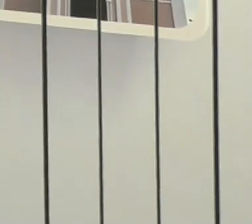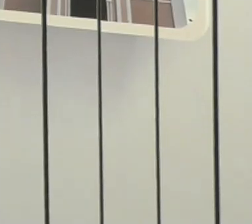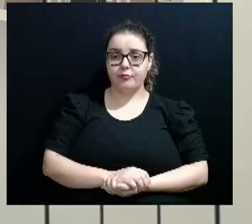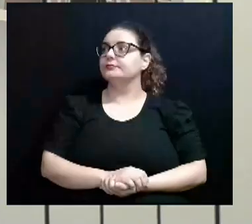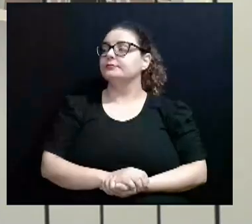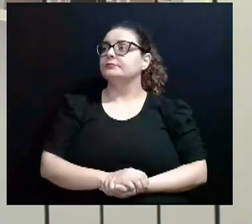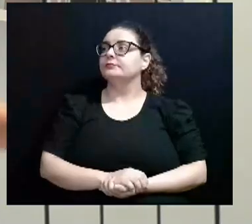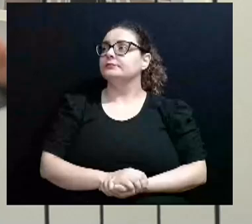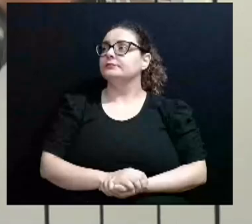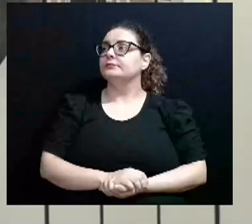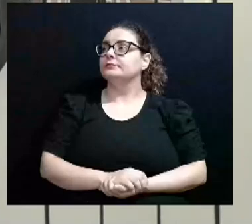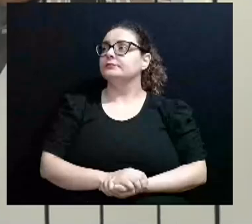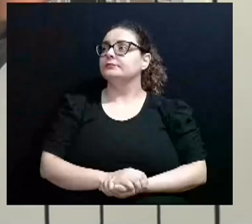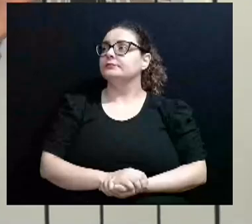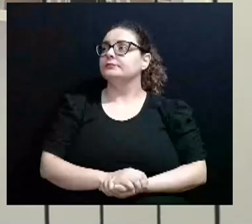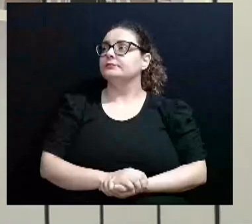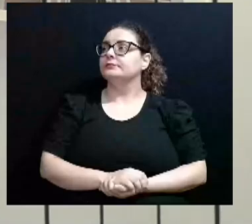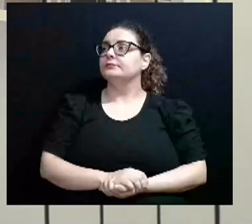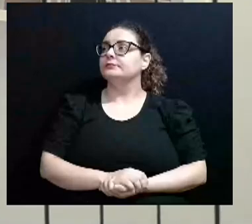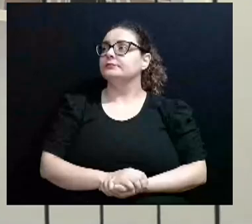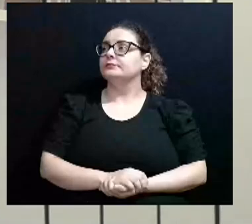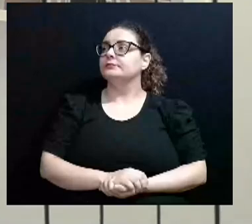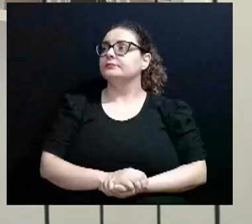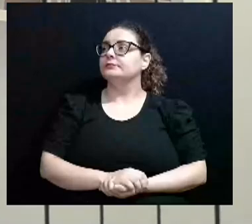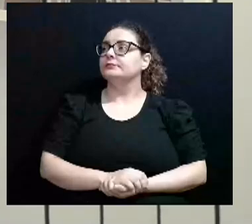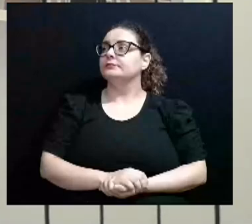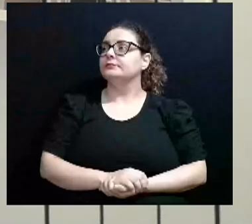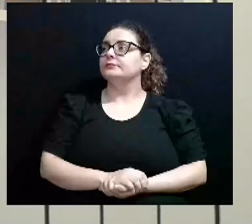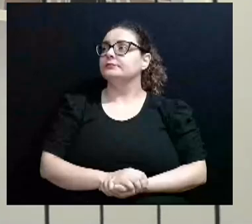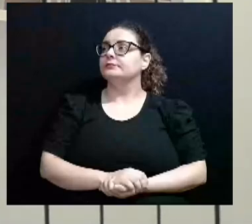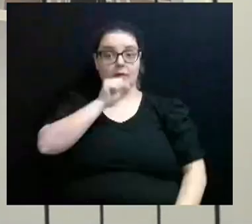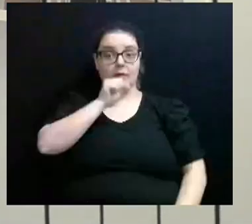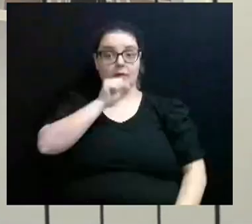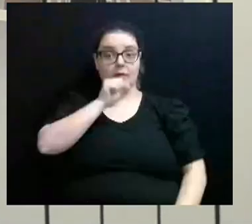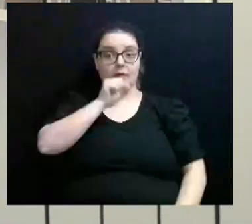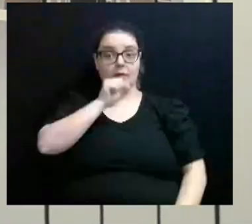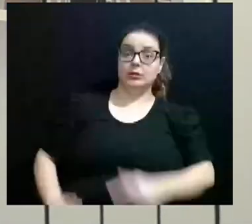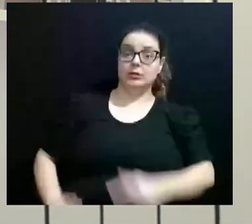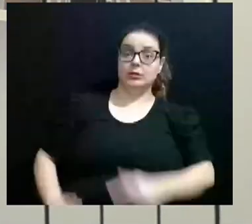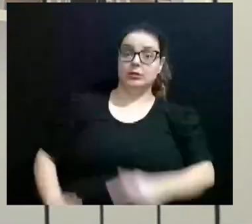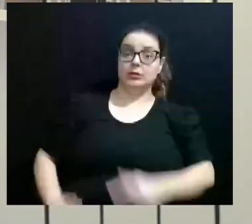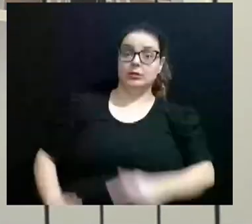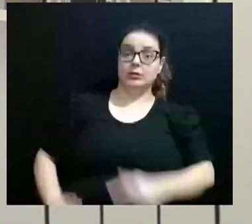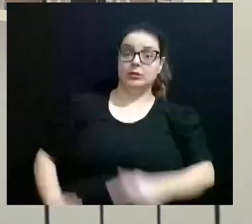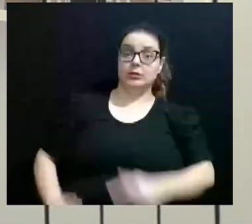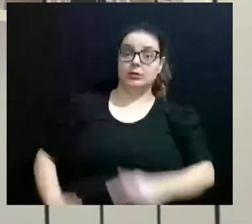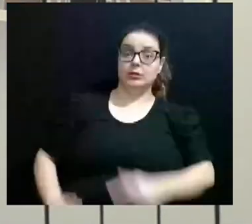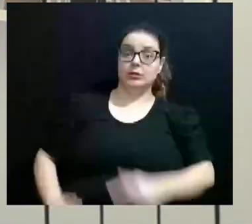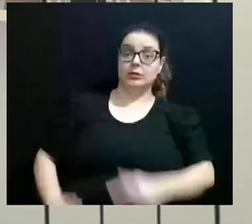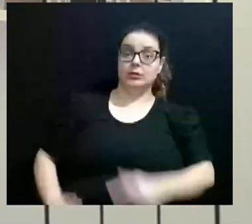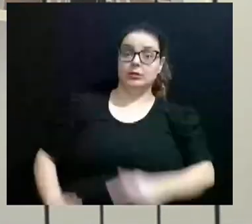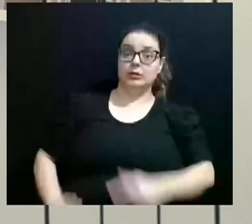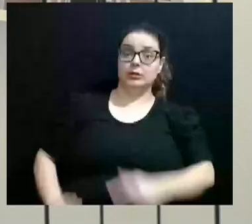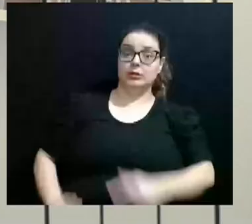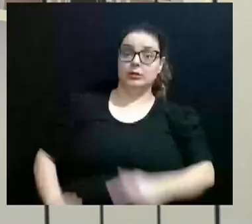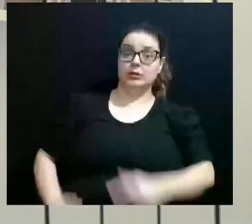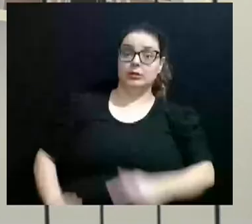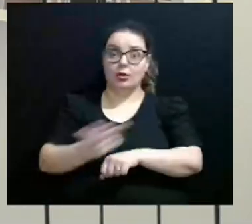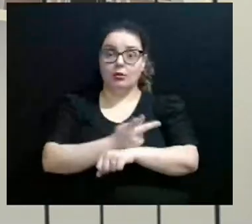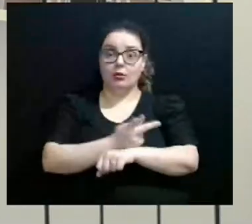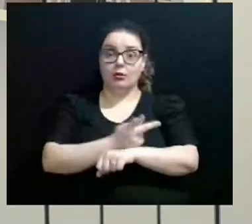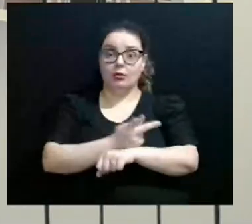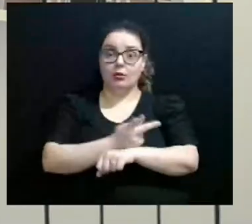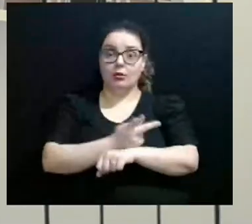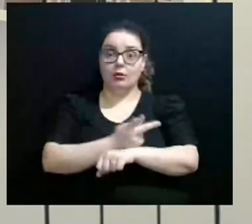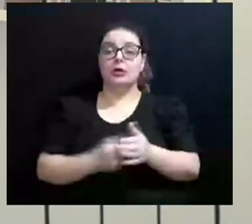Fim de semana em que Ponte Preta e Guarani vão em busca da primeira vitória no Campeonato Paulista. Amanhã,